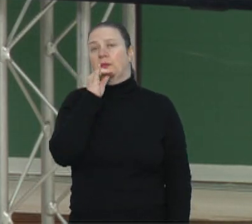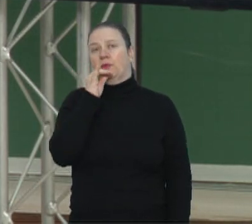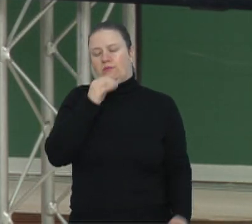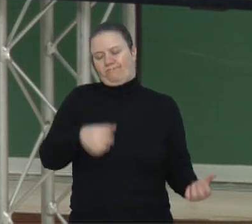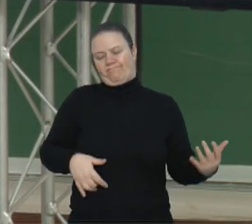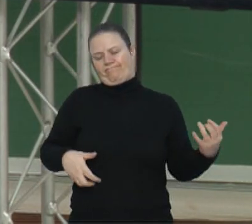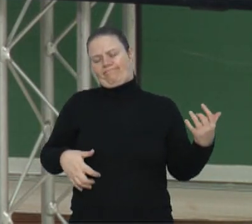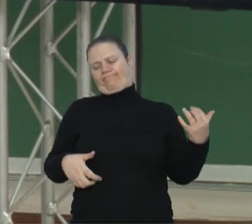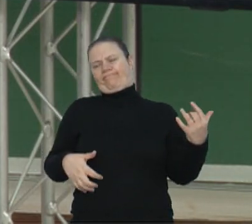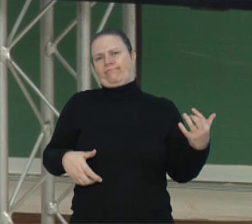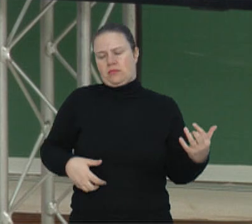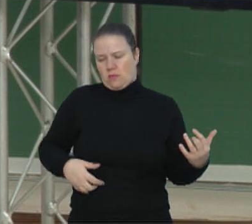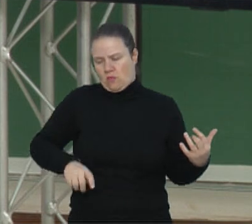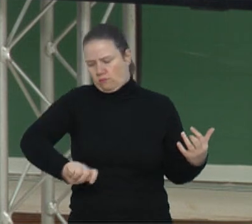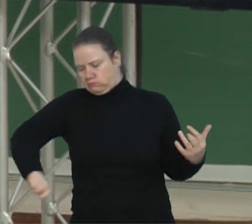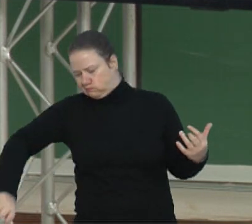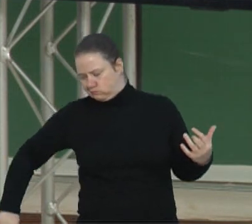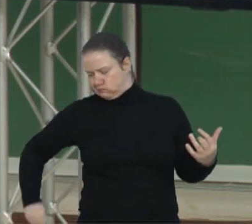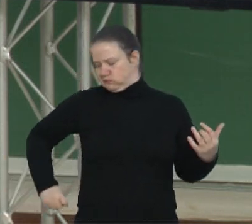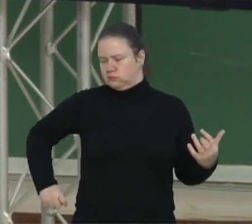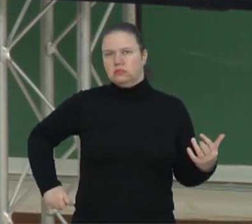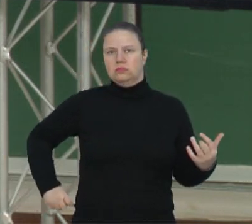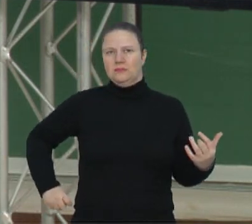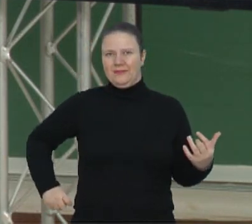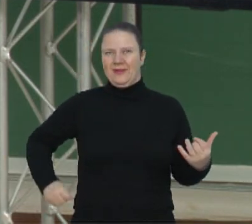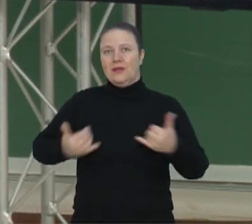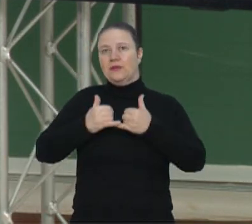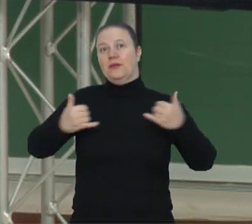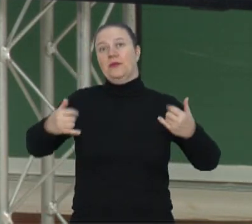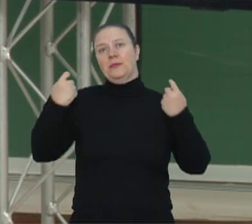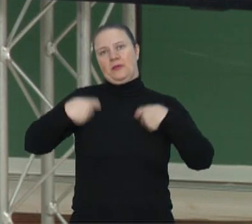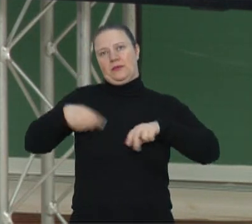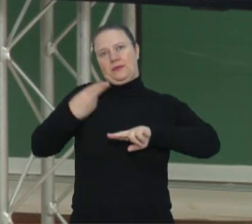cordofones, como membranofones, e ampliar esse som.